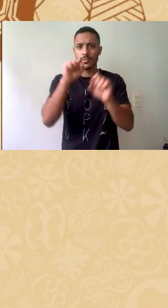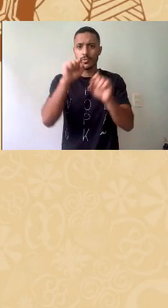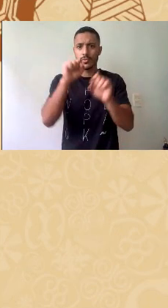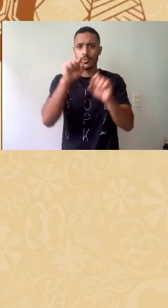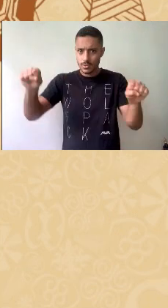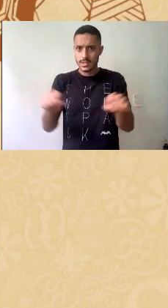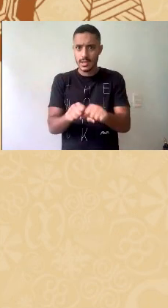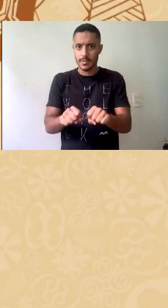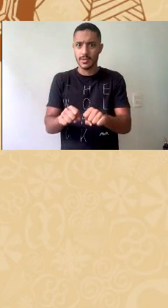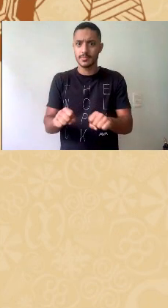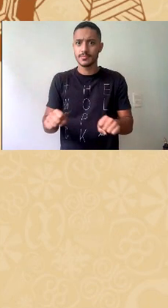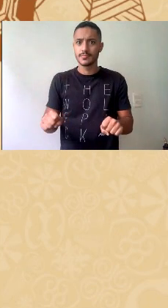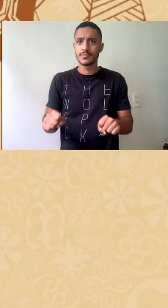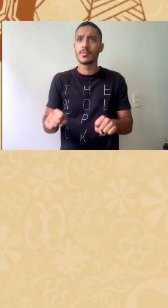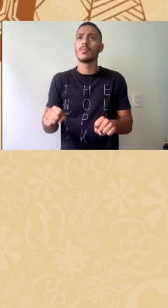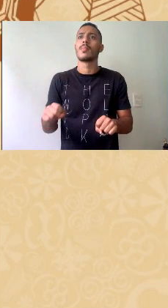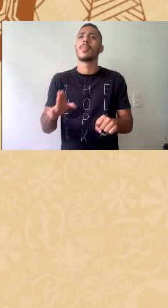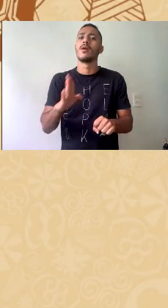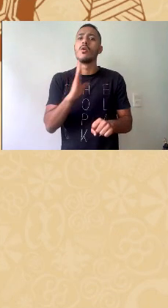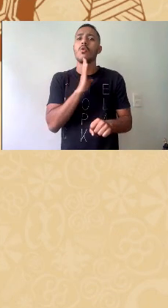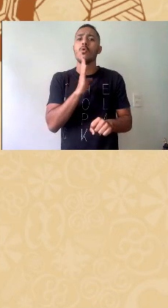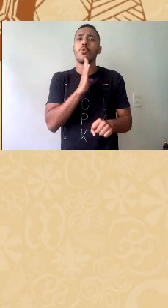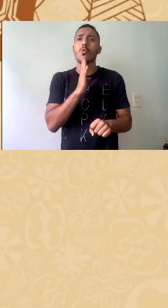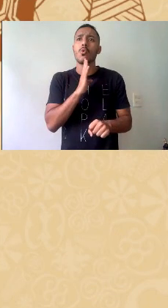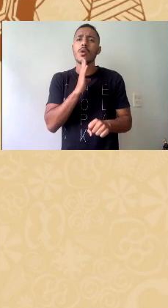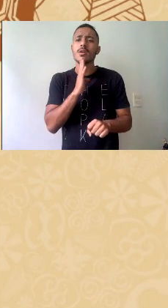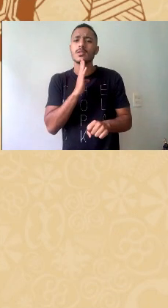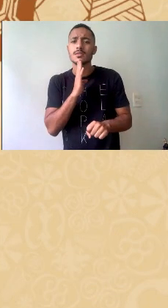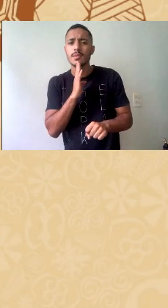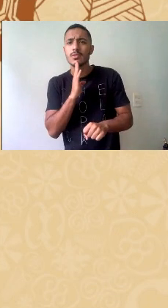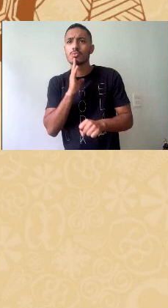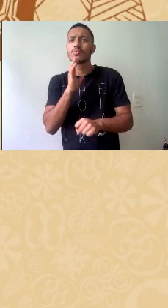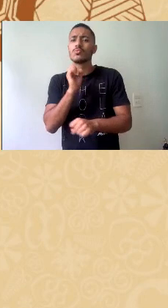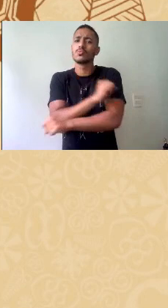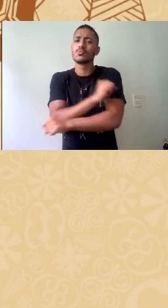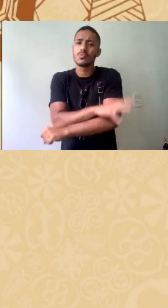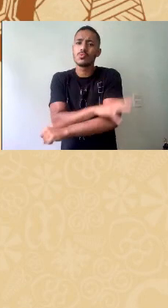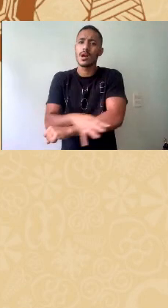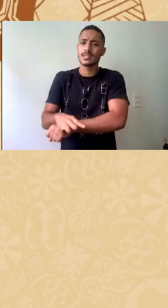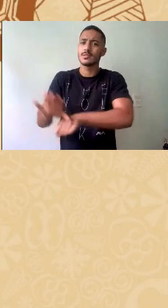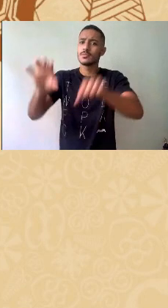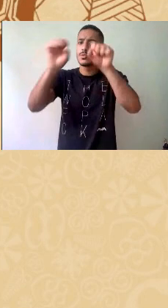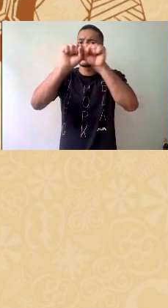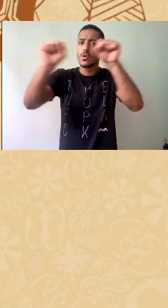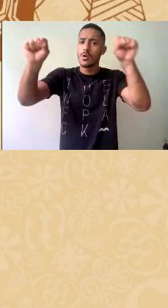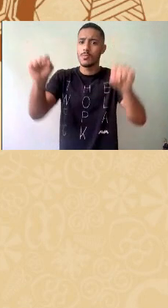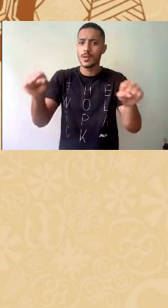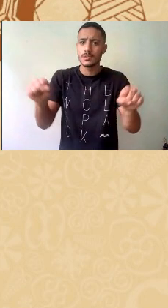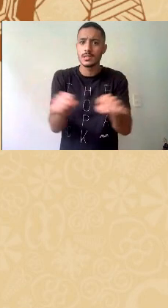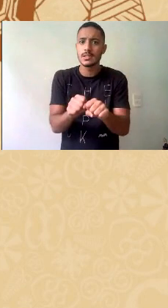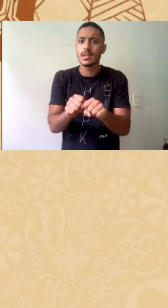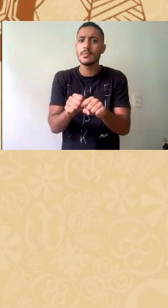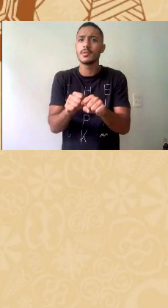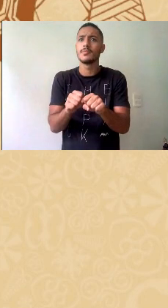O reconhecimento do racismo pelas pessoas e pelo sistema, né, pelas instituições, seja ela qual for, tem